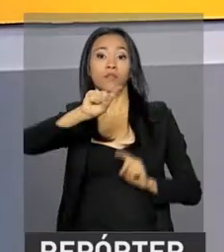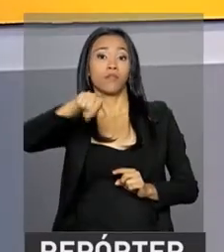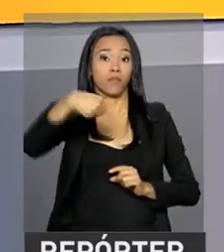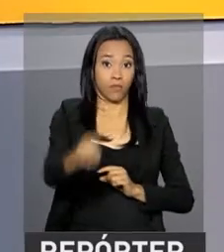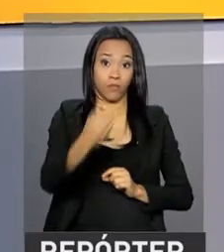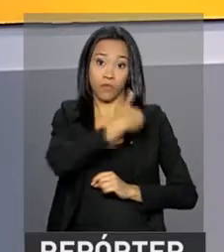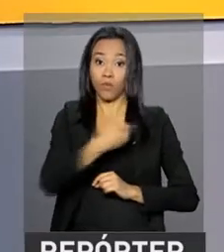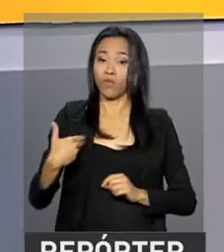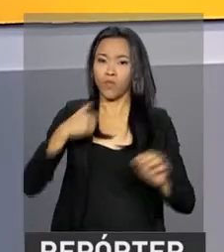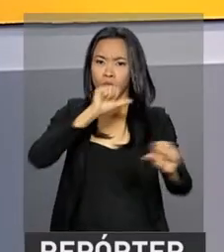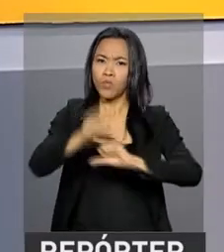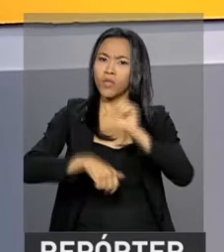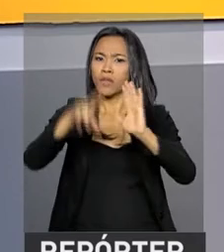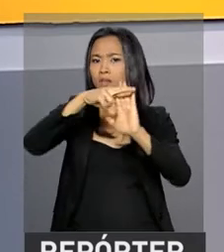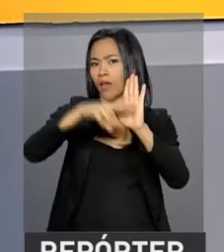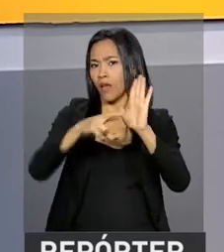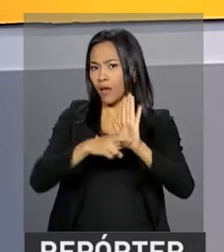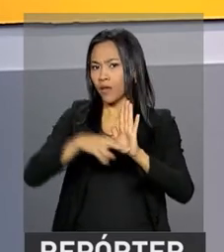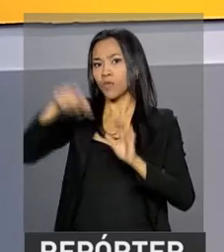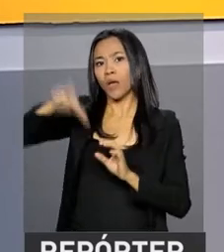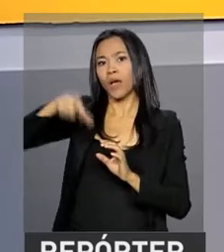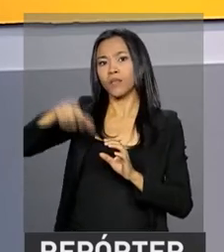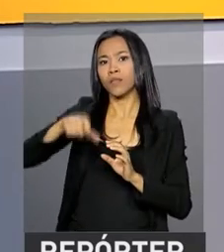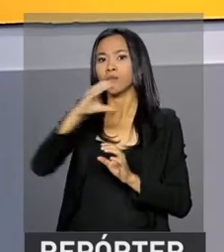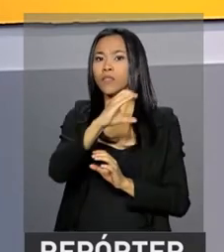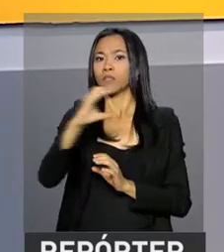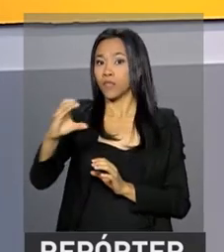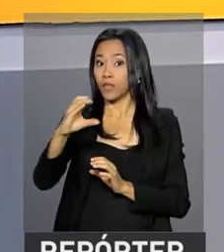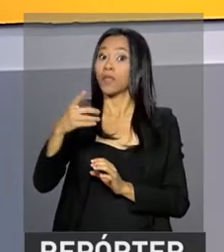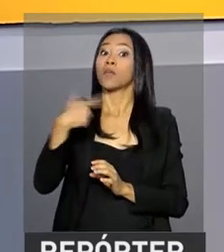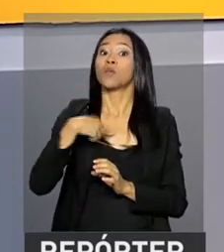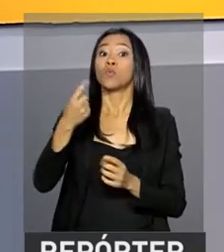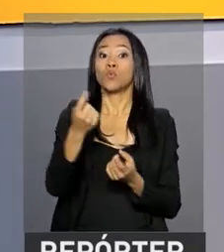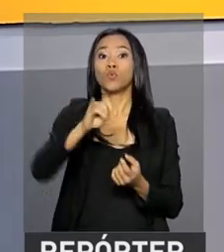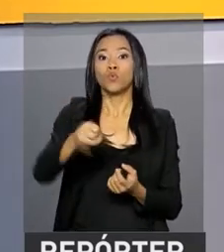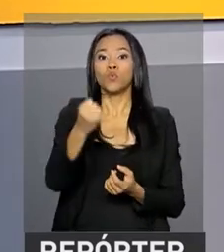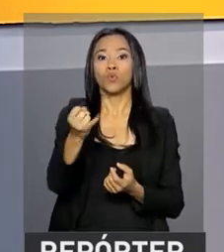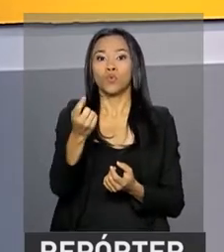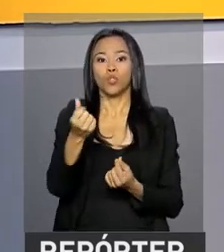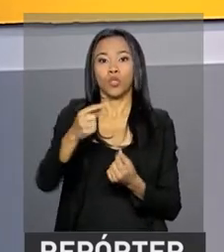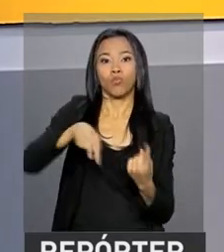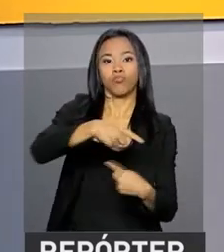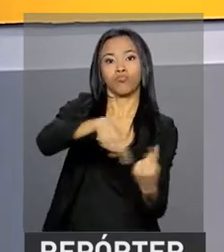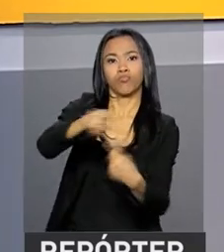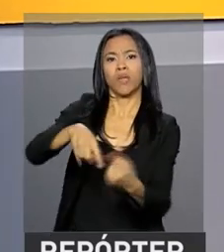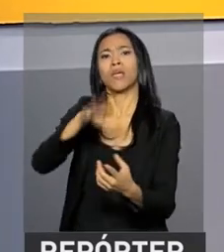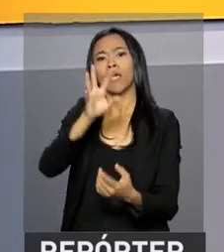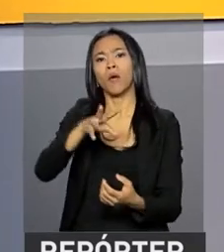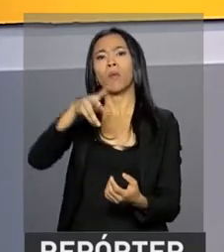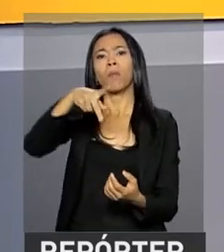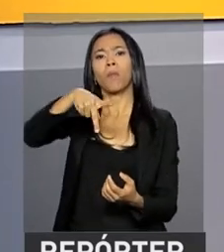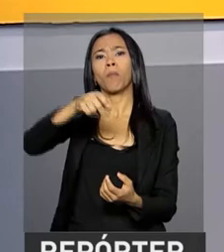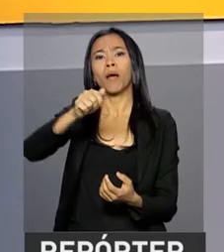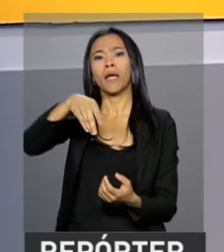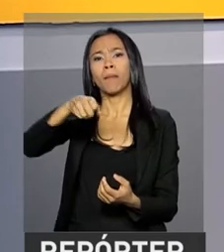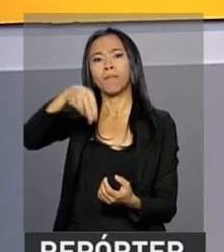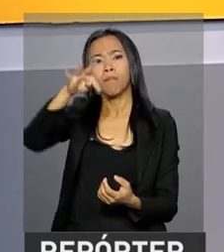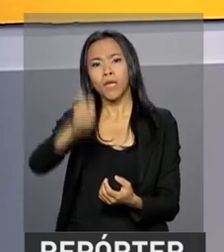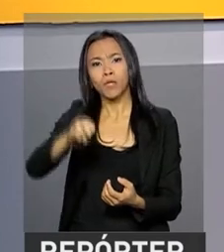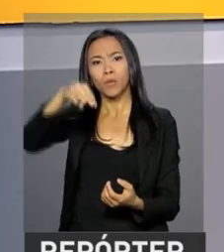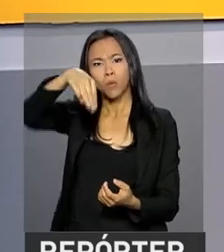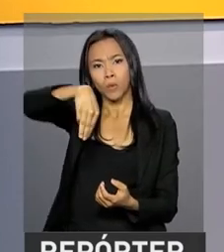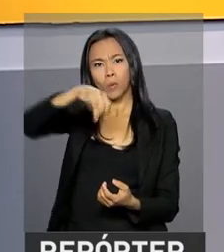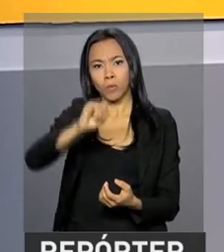governo mudar as regras do cartão de crédito o uso do rotativo também conhecido como pagamento mínimo caíram para o menor nível em